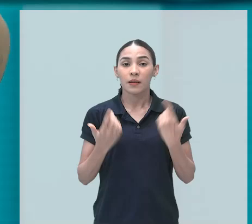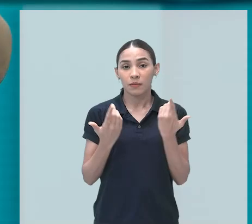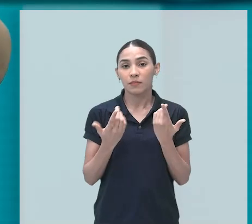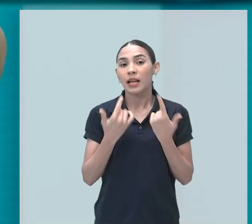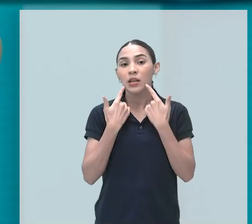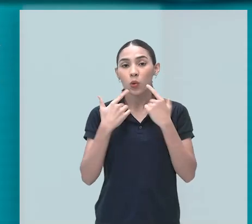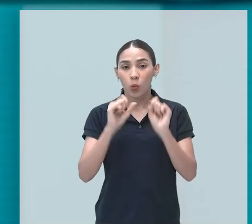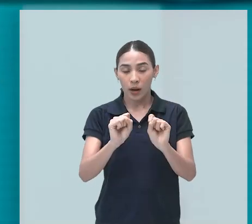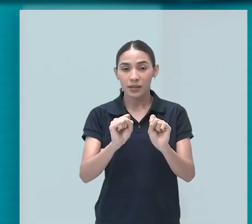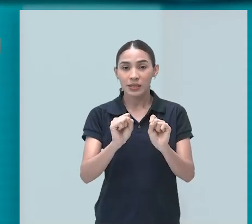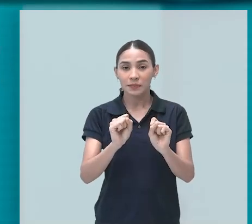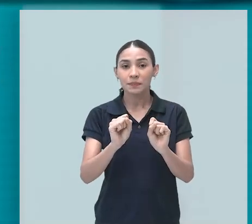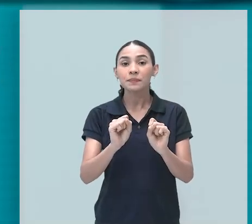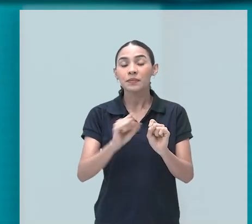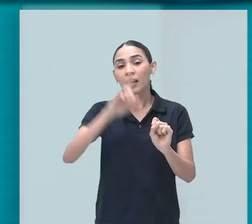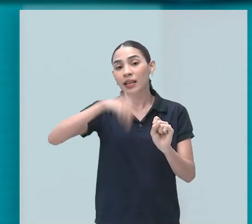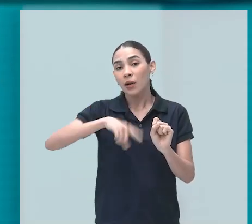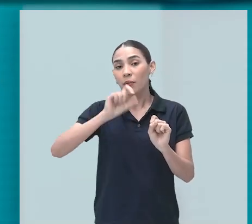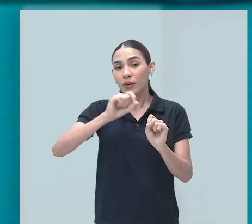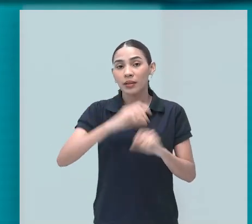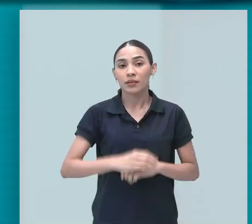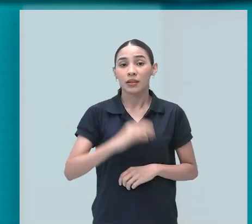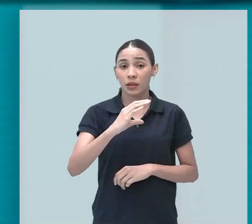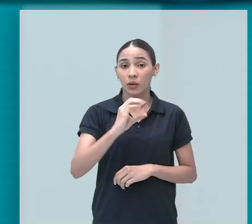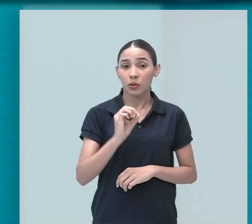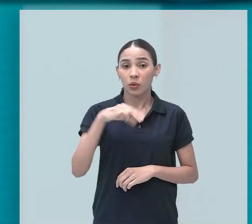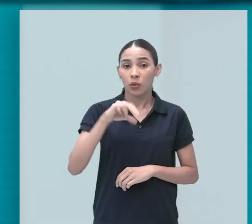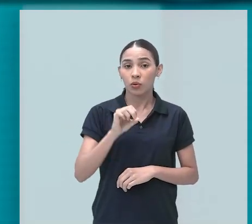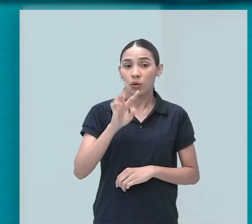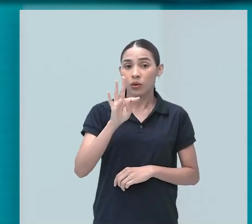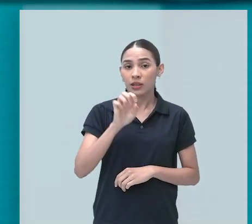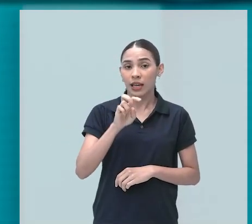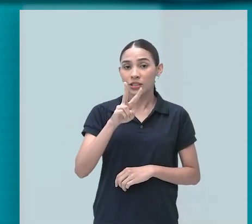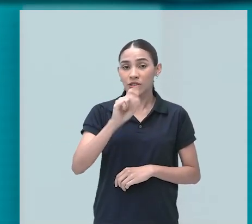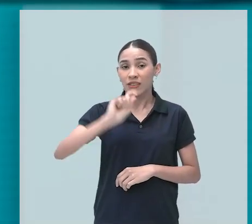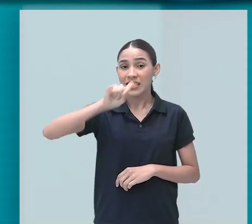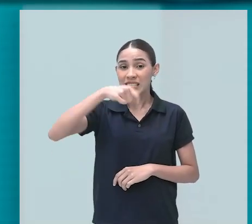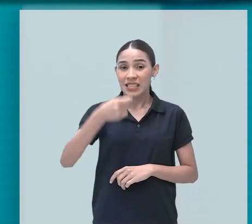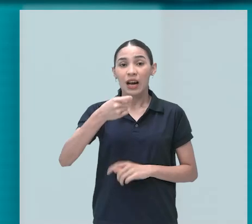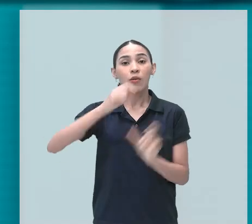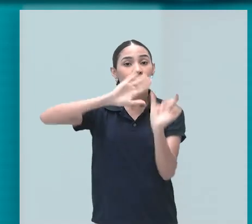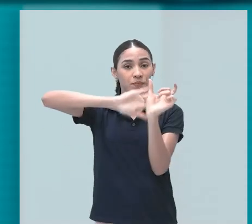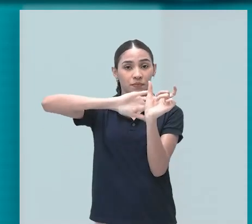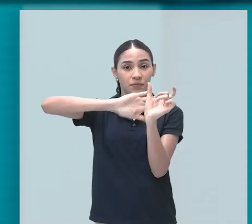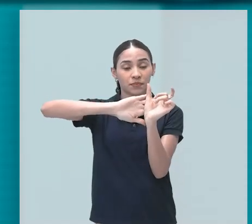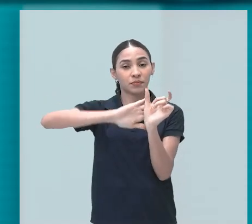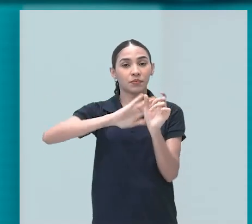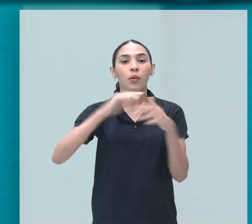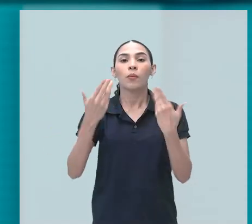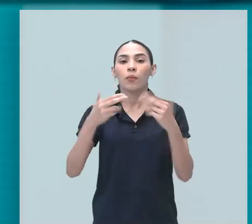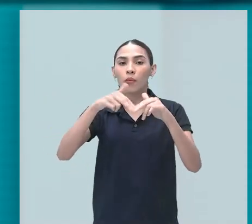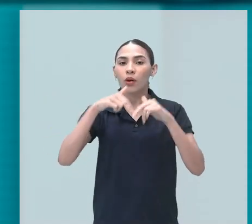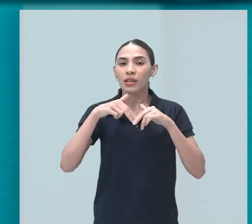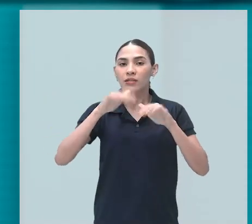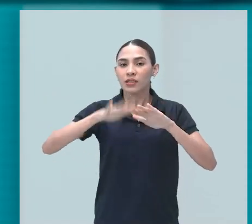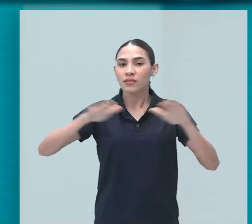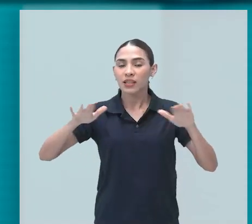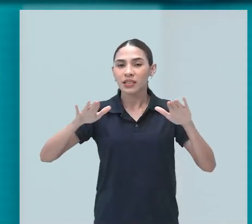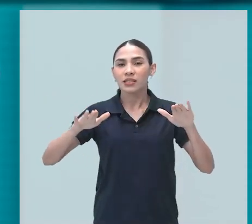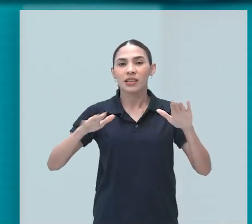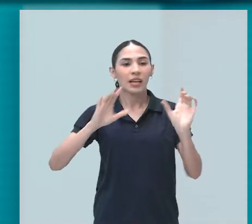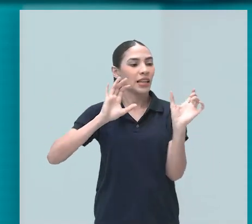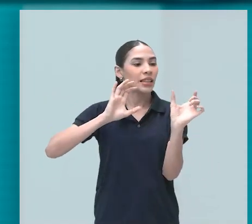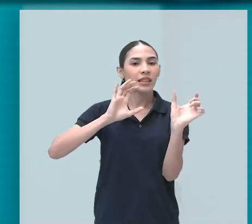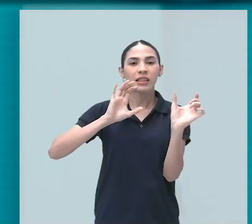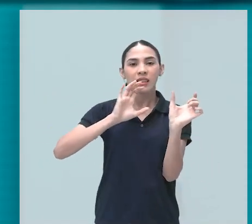de uma linguagem, na verdade, que é a conotativa. É por isso que muitas vezes associam a denotação é o sentido